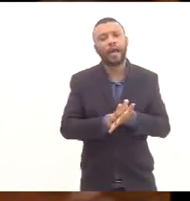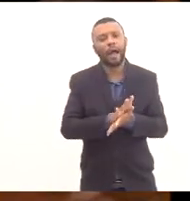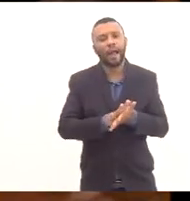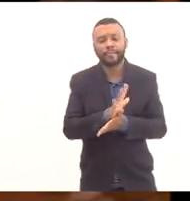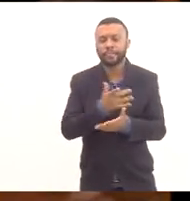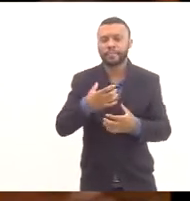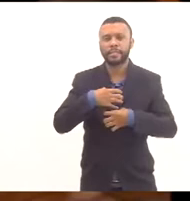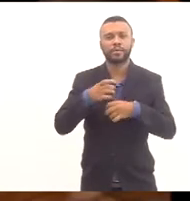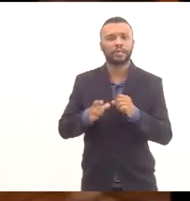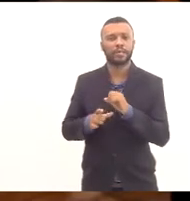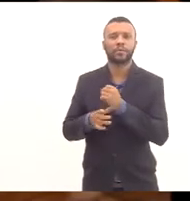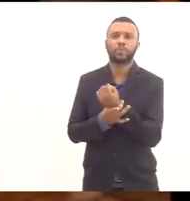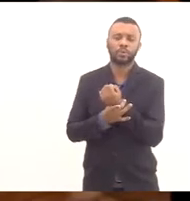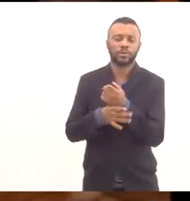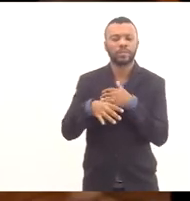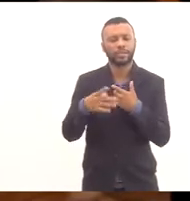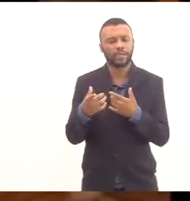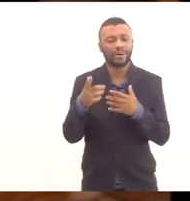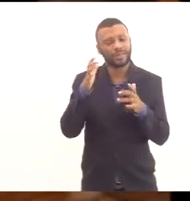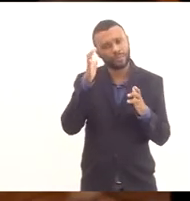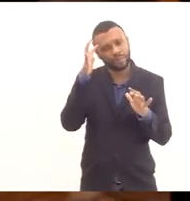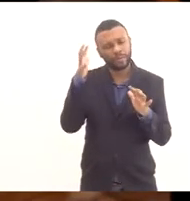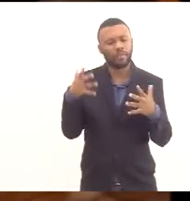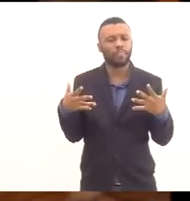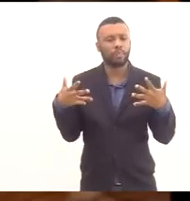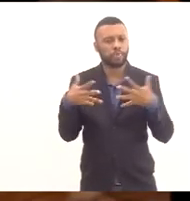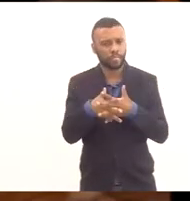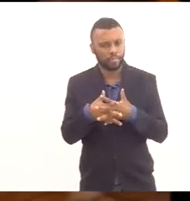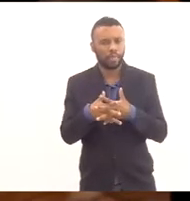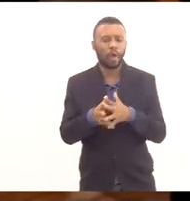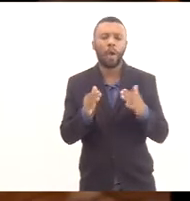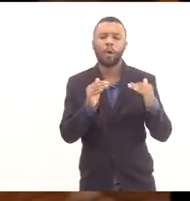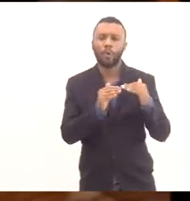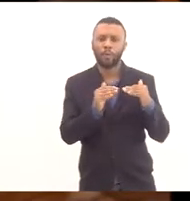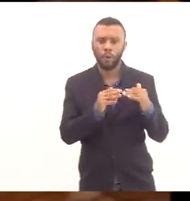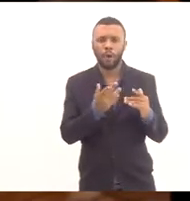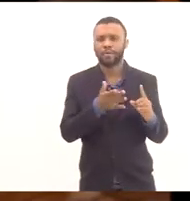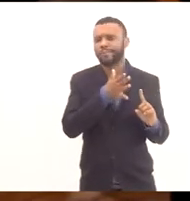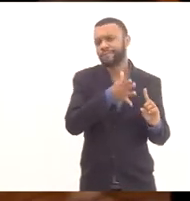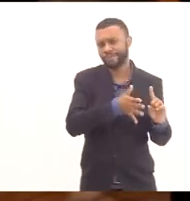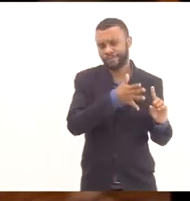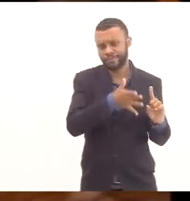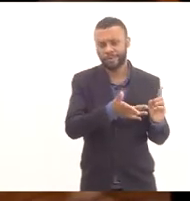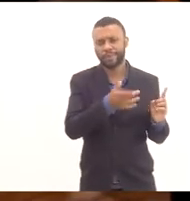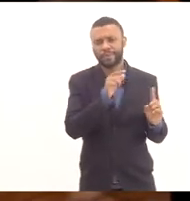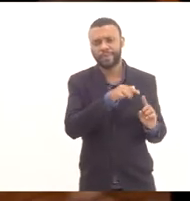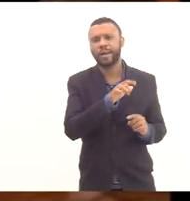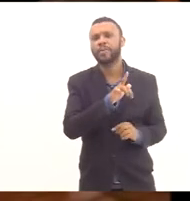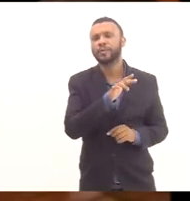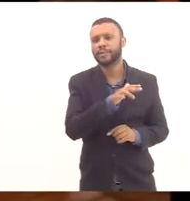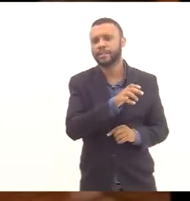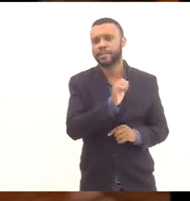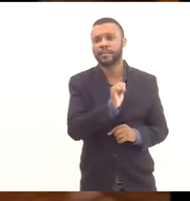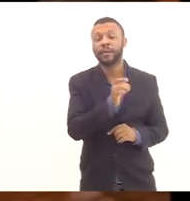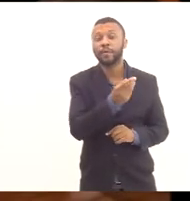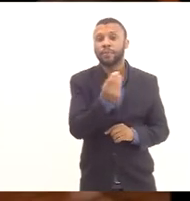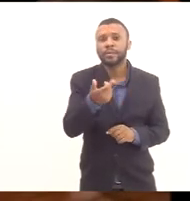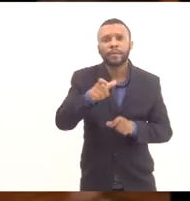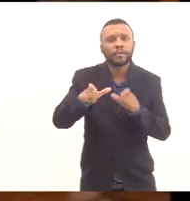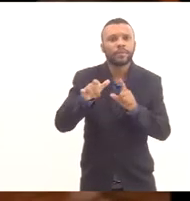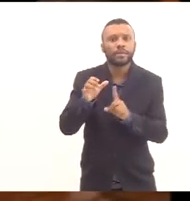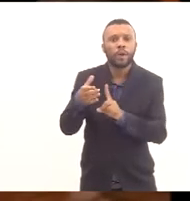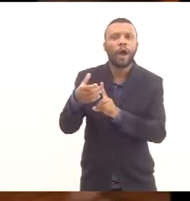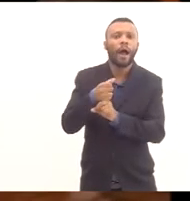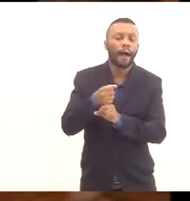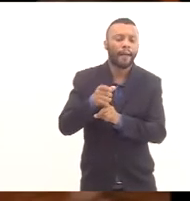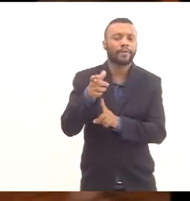ela é muito complicada é Atualmente as pessoas muitas pessoas ainda estão abrigadas mesmo depois de dois